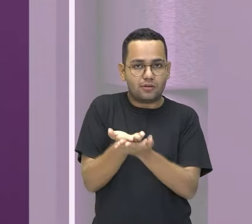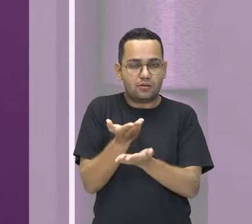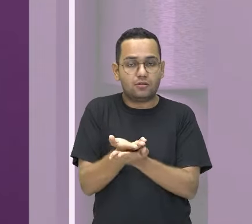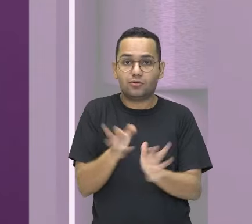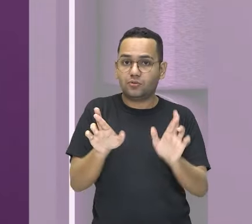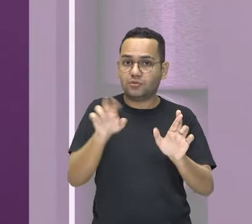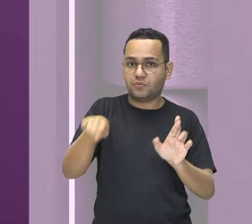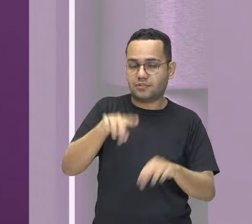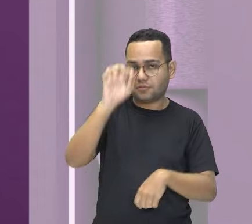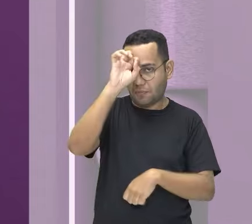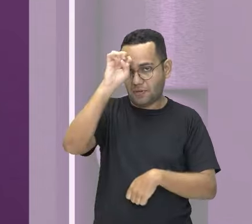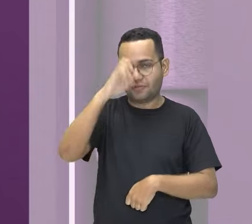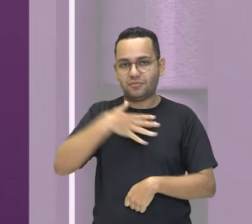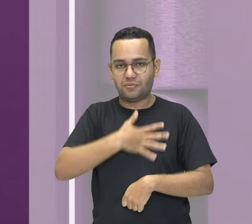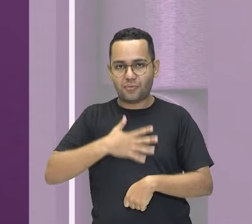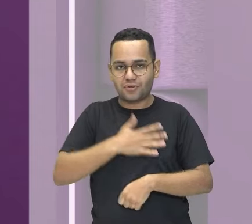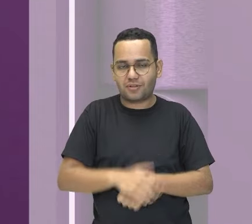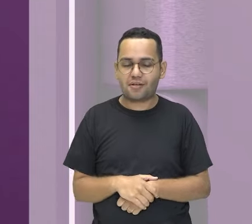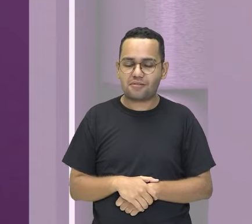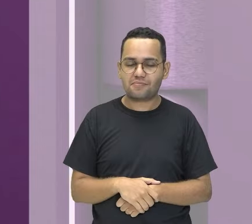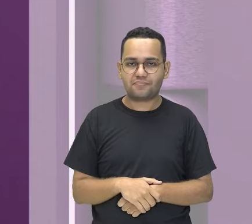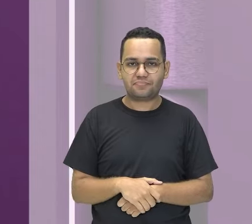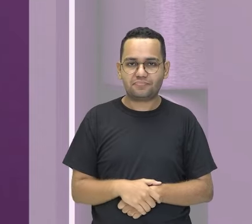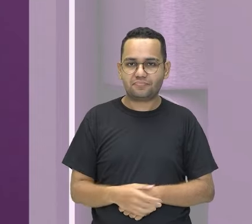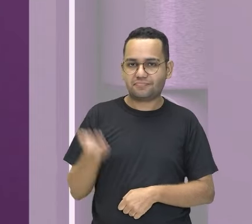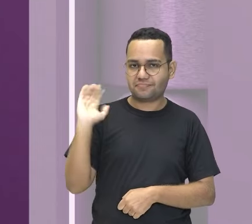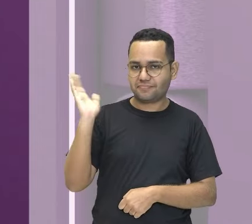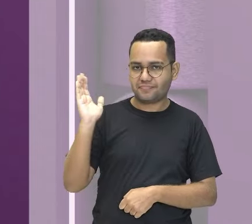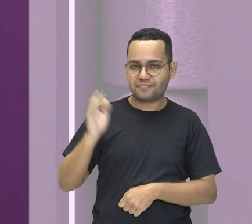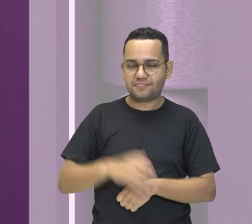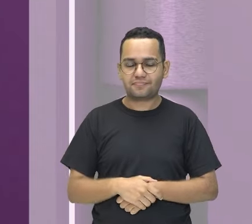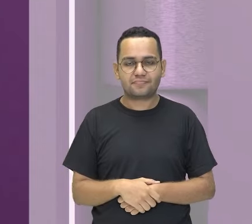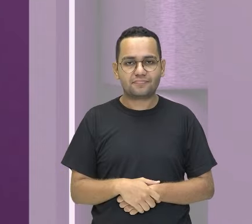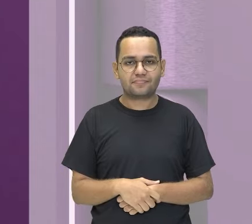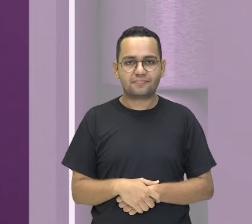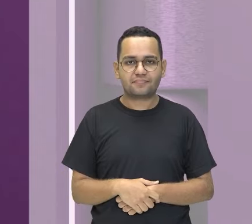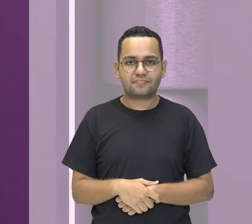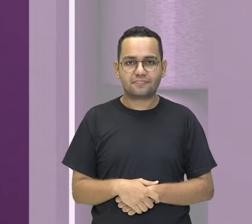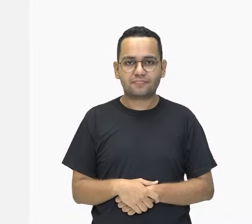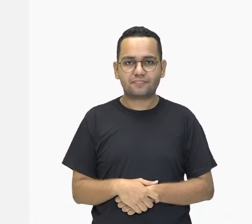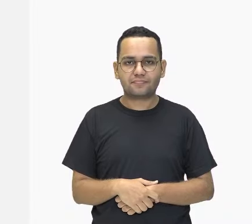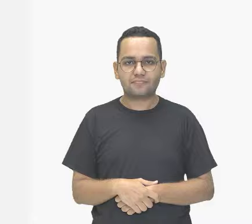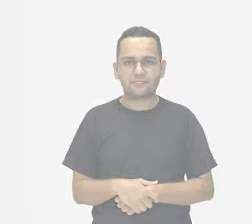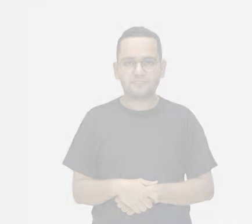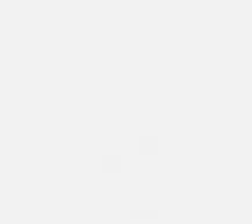aprendido e gostado e eu espero encontrá-los aqui novamente numa próxima oportunidade. Até mais!